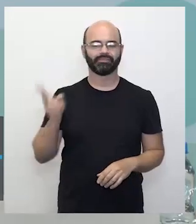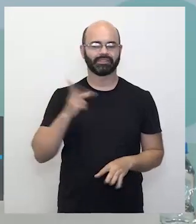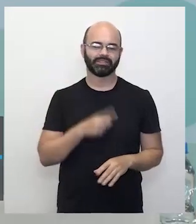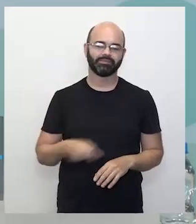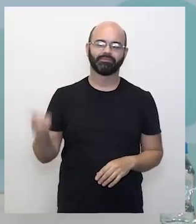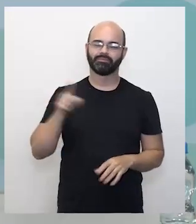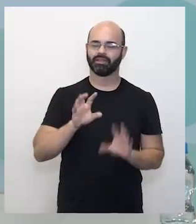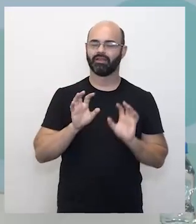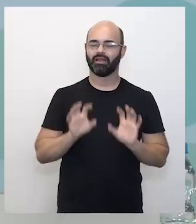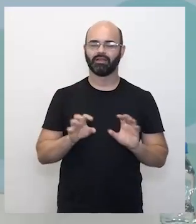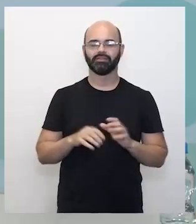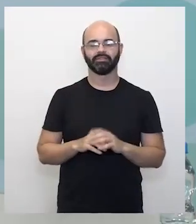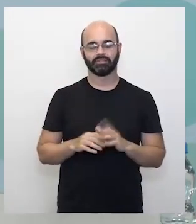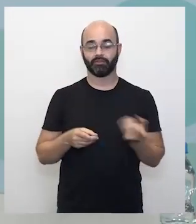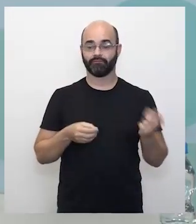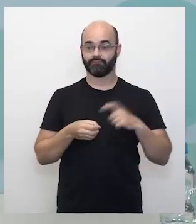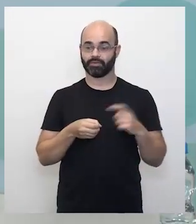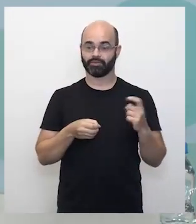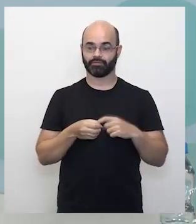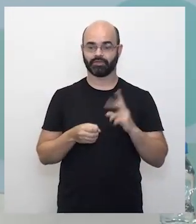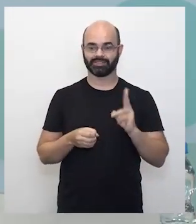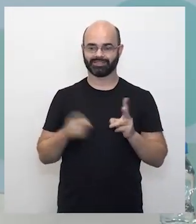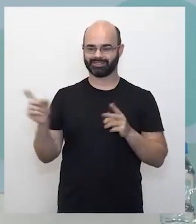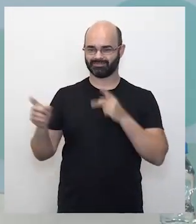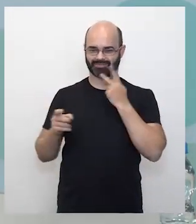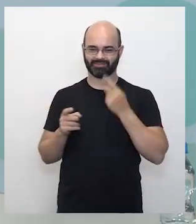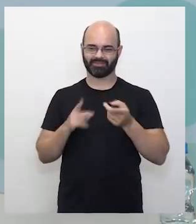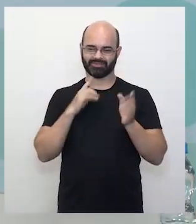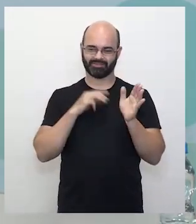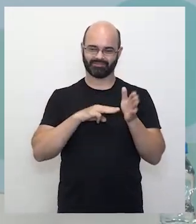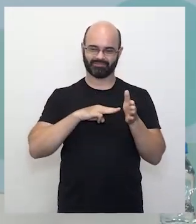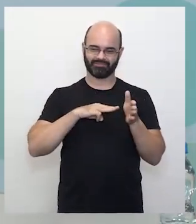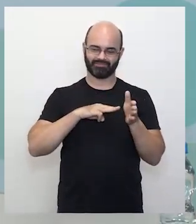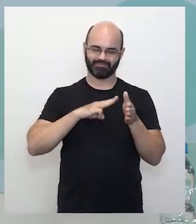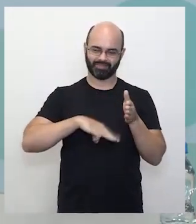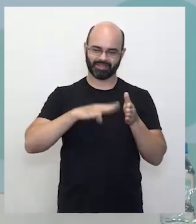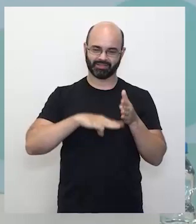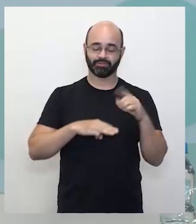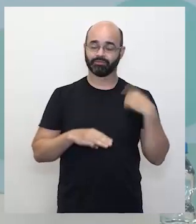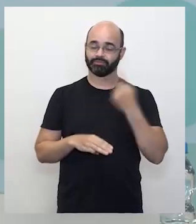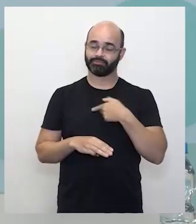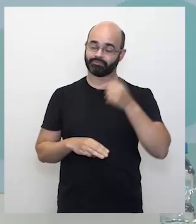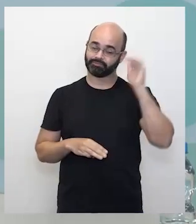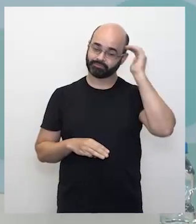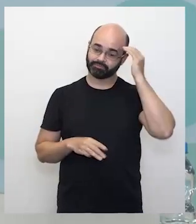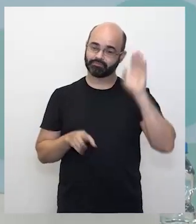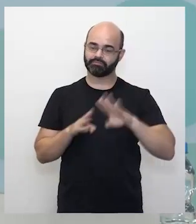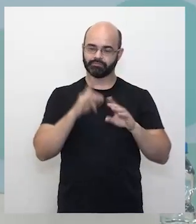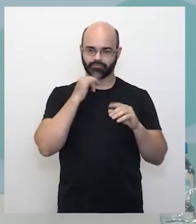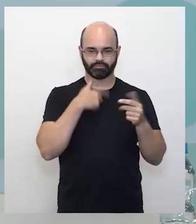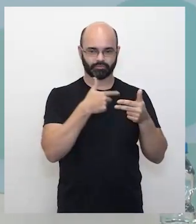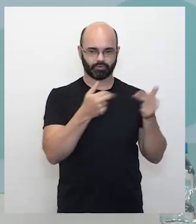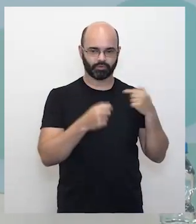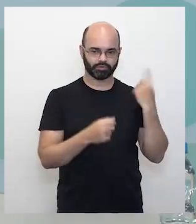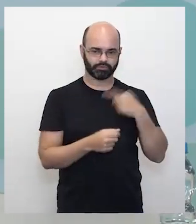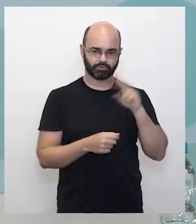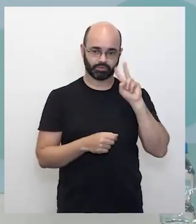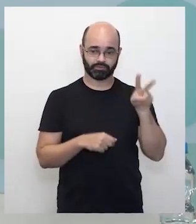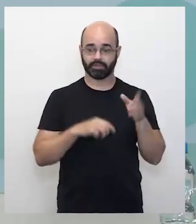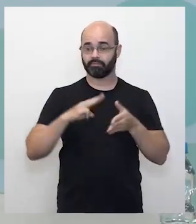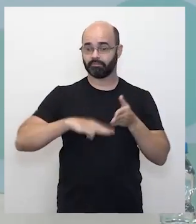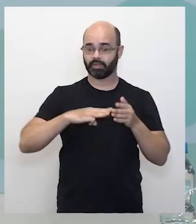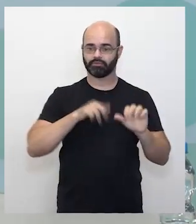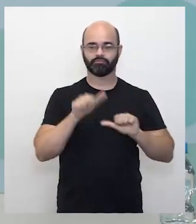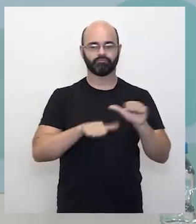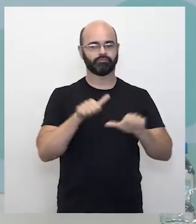aí o que a Jennifer estava falando é que justamente quando a gente fala do método, a gente também tem que entender que dependendo do que está sendo observado, o método também é diferente.